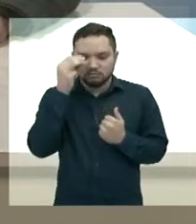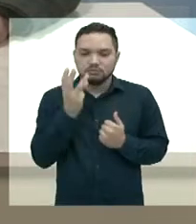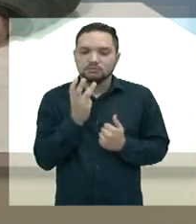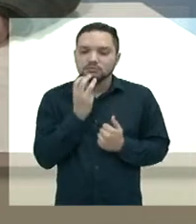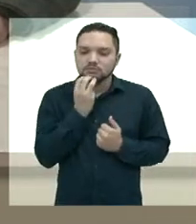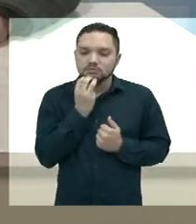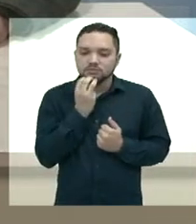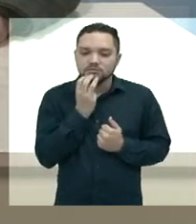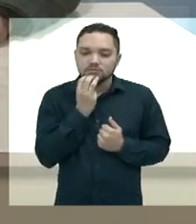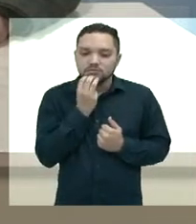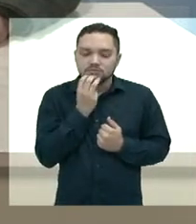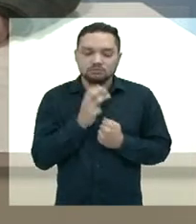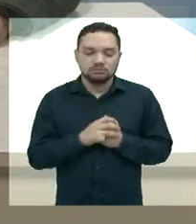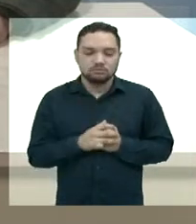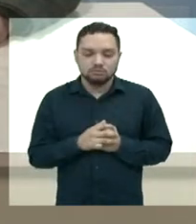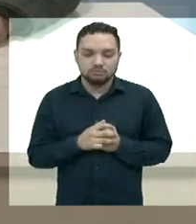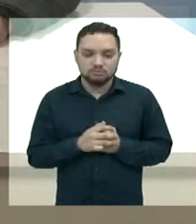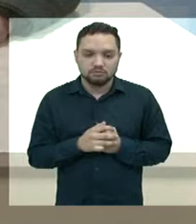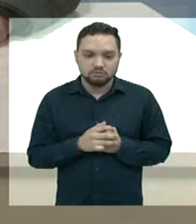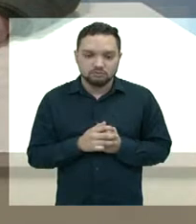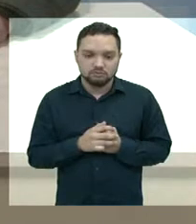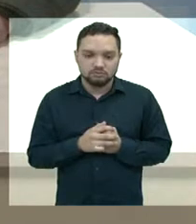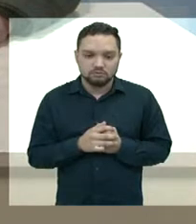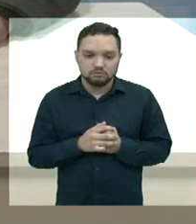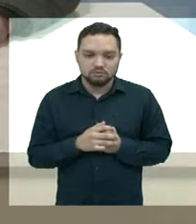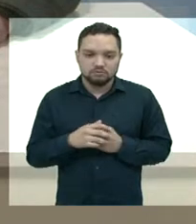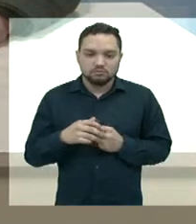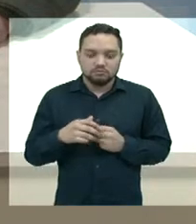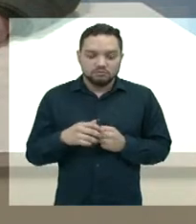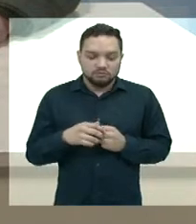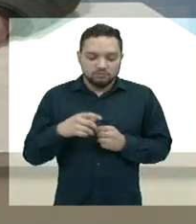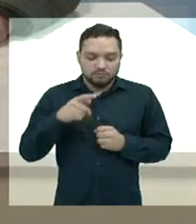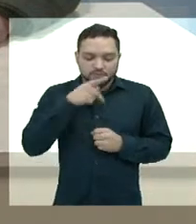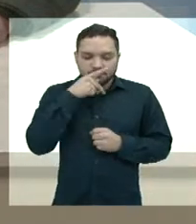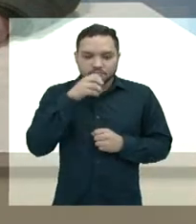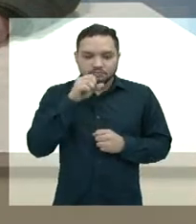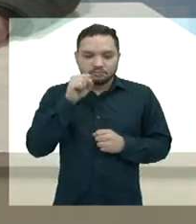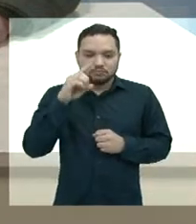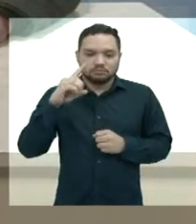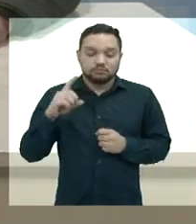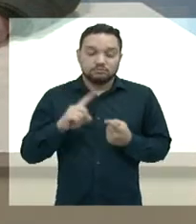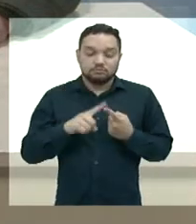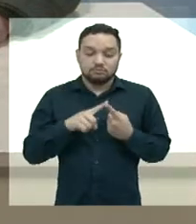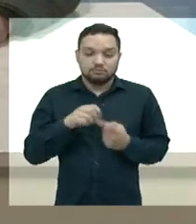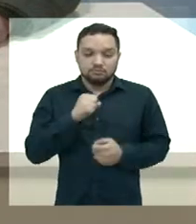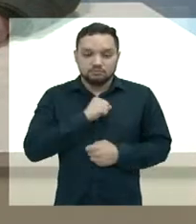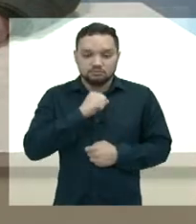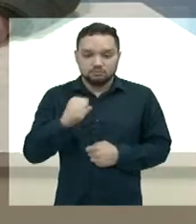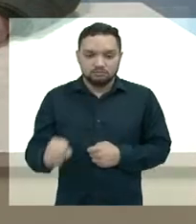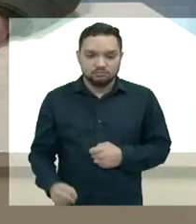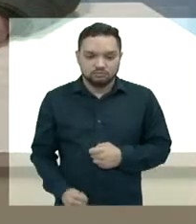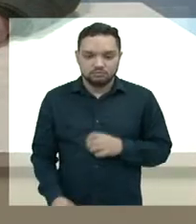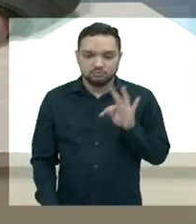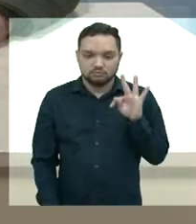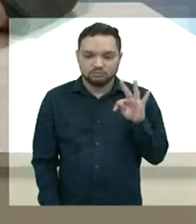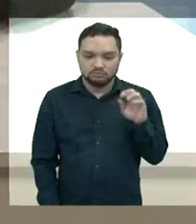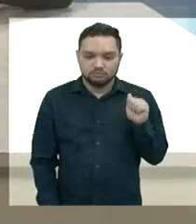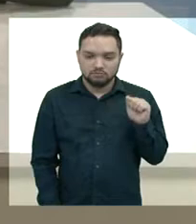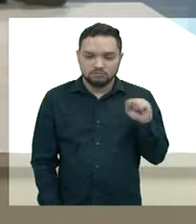uma das mais expressivas lideranças nacionais do PSDB, o senador Tasso